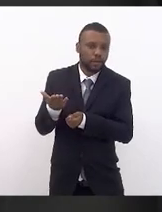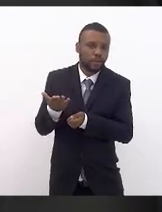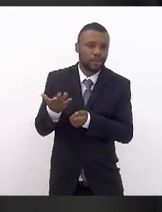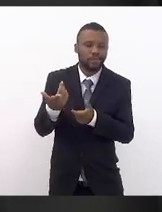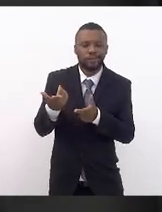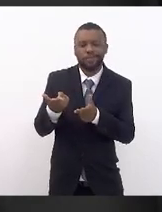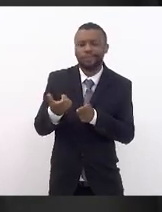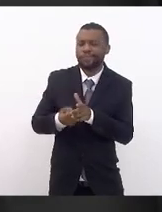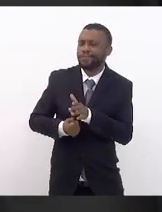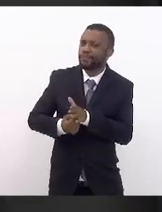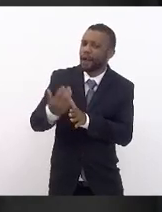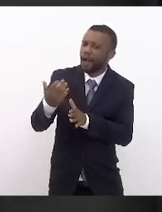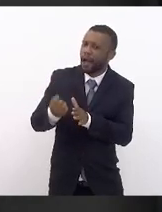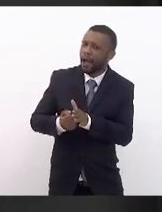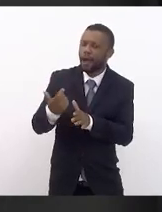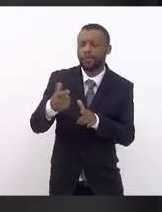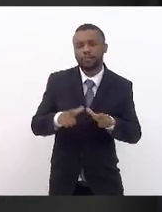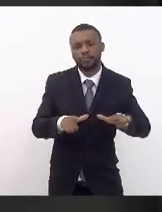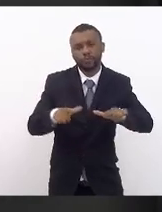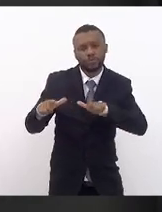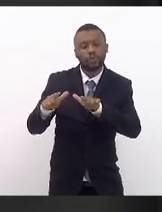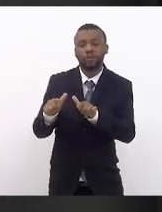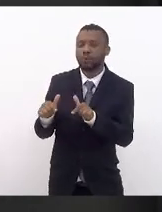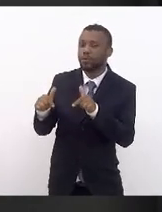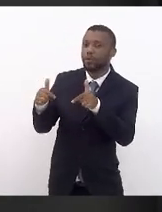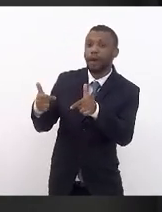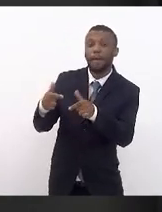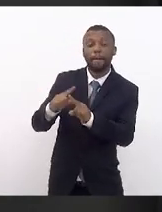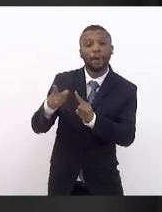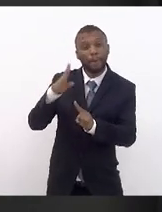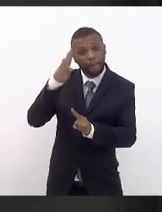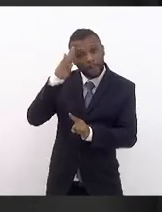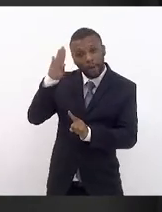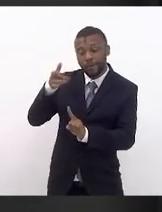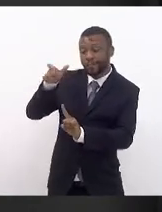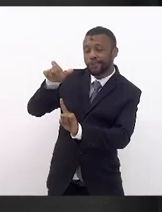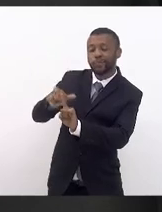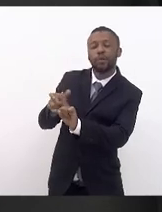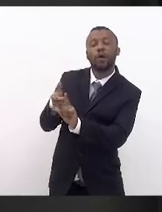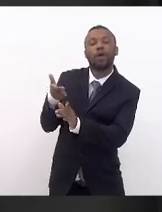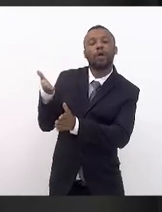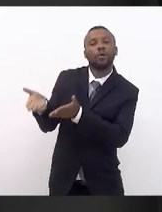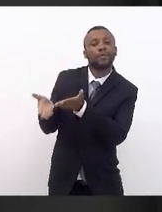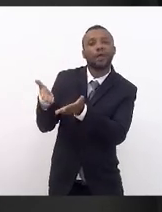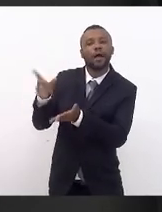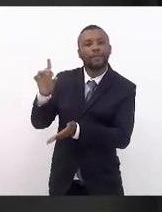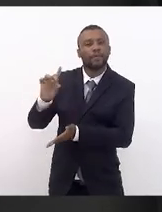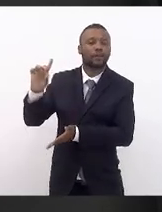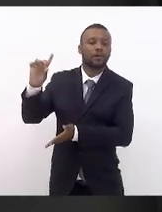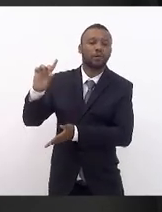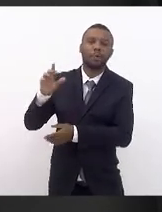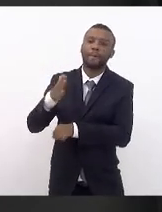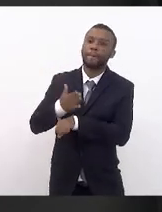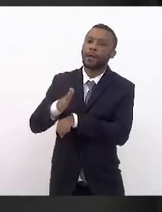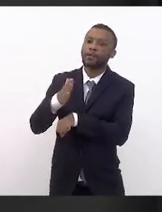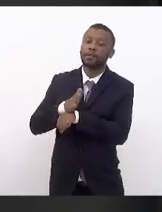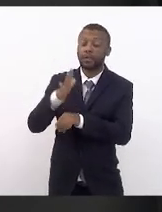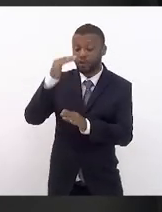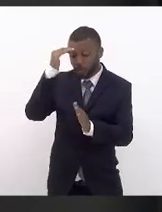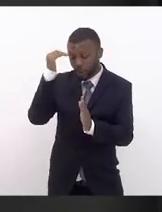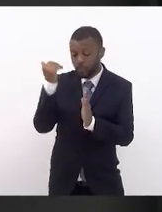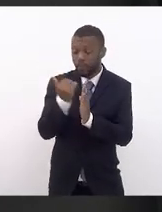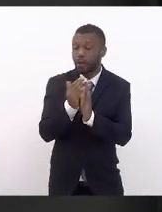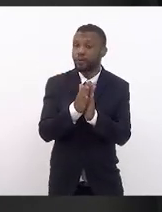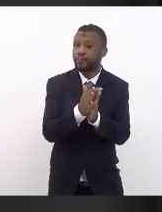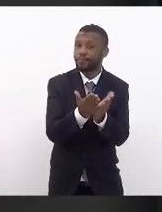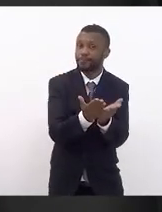os feitos, mas o principal destaque é o irmão ser um servo de Deus, um praticante da palavra, como